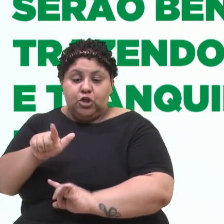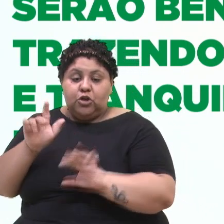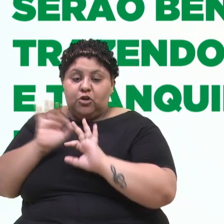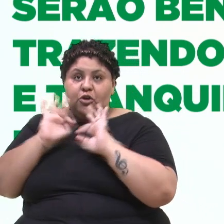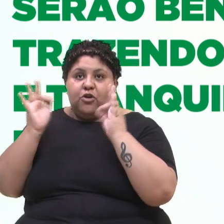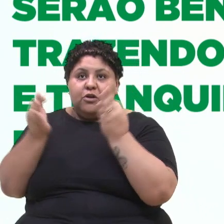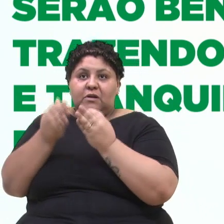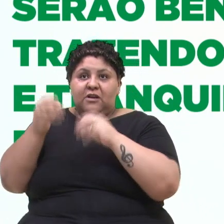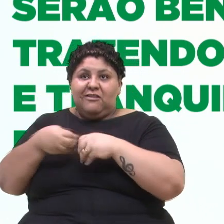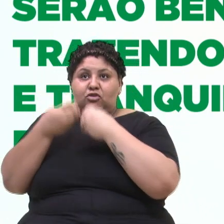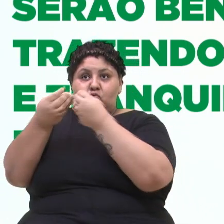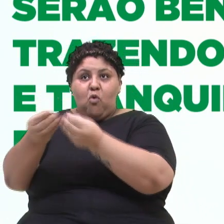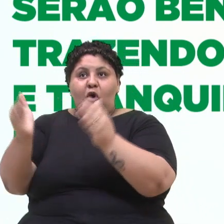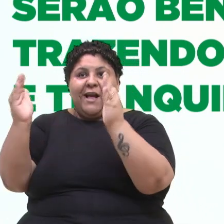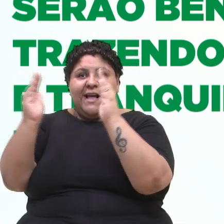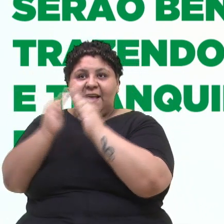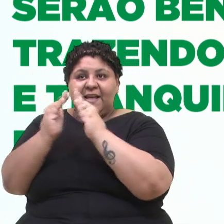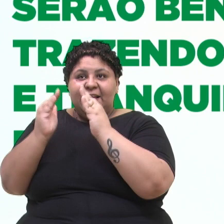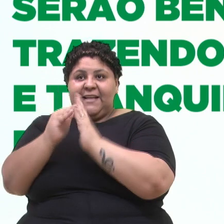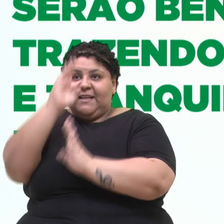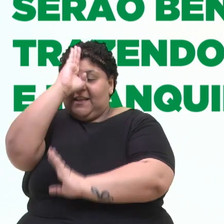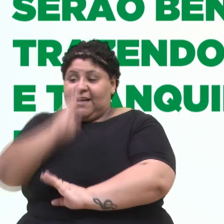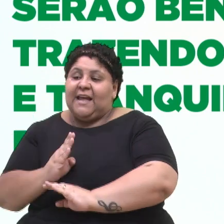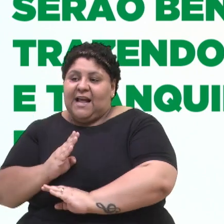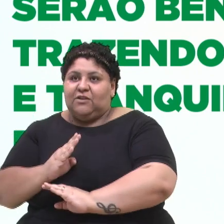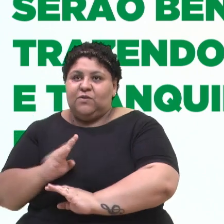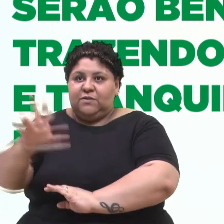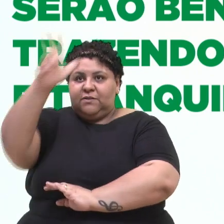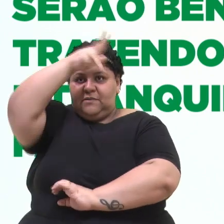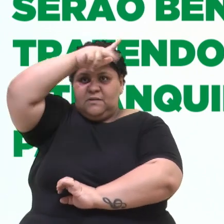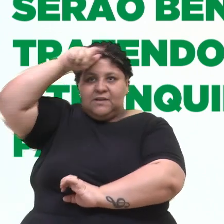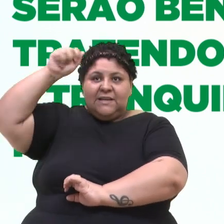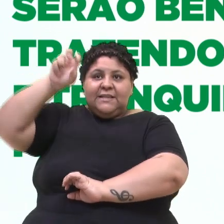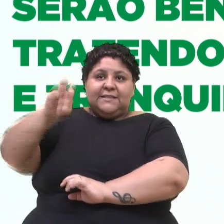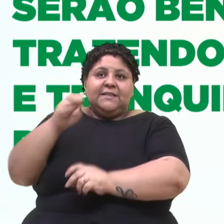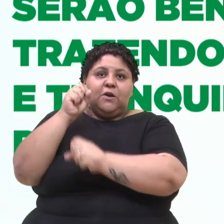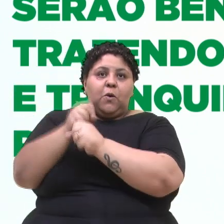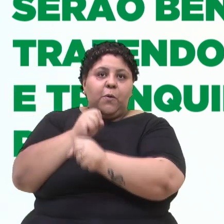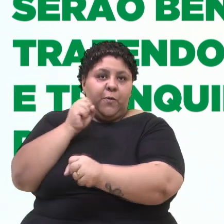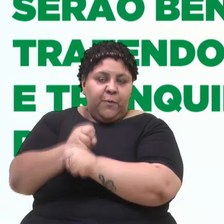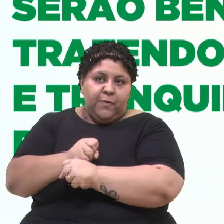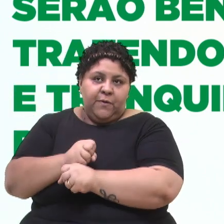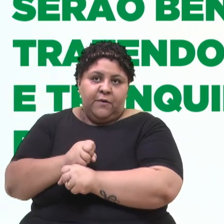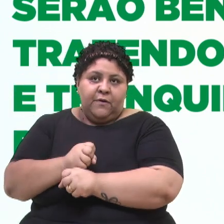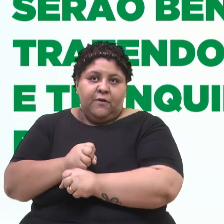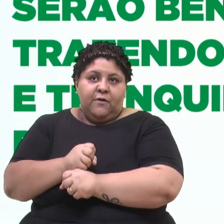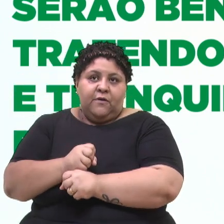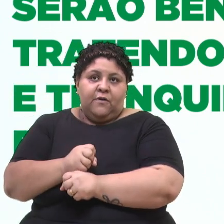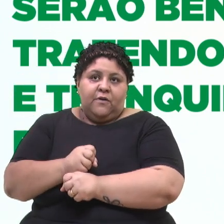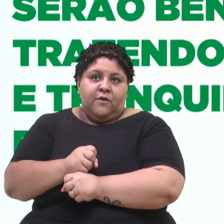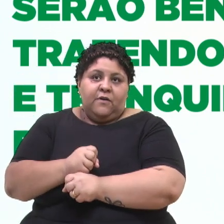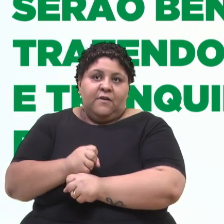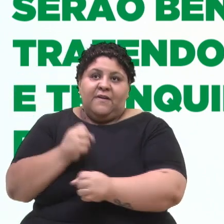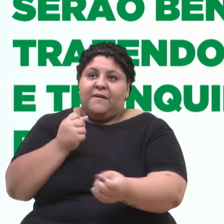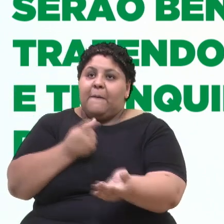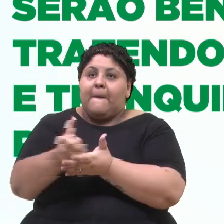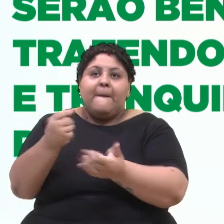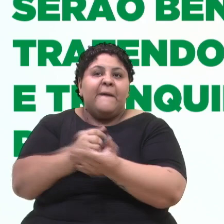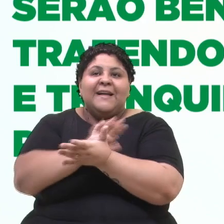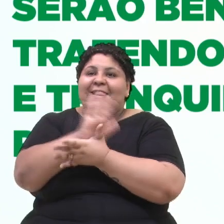doou a casa gratuitamente ao município por 5 anos, sem cobrar 1 centavo de aluguel.